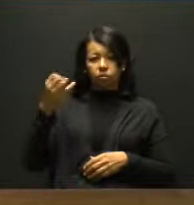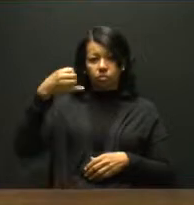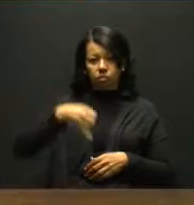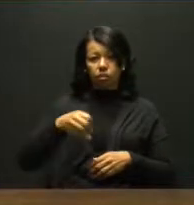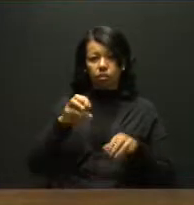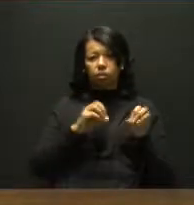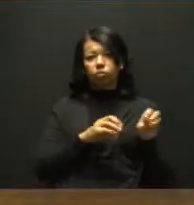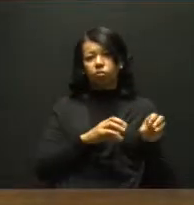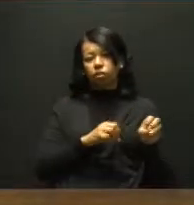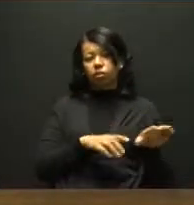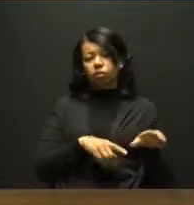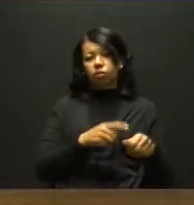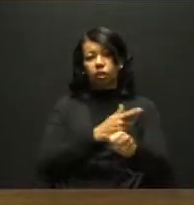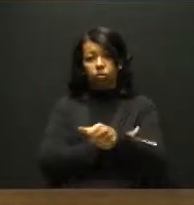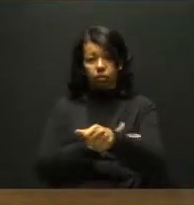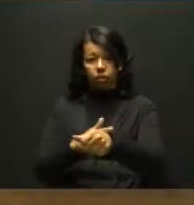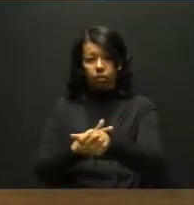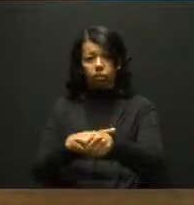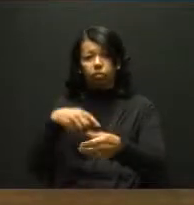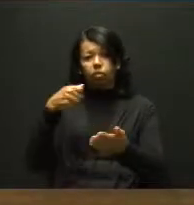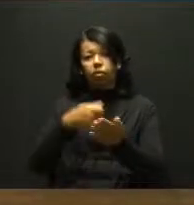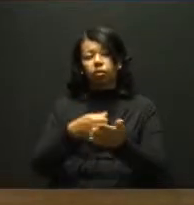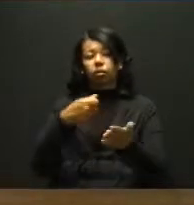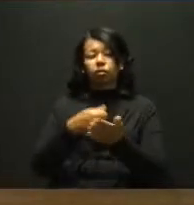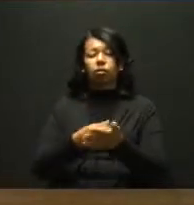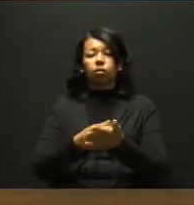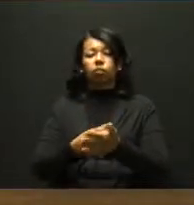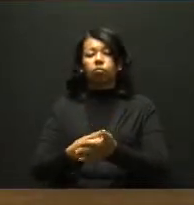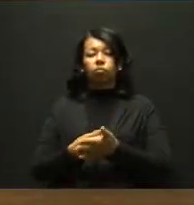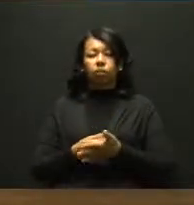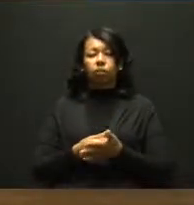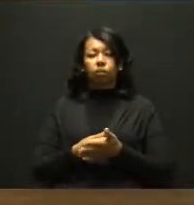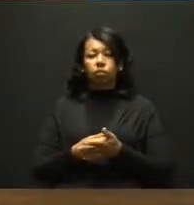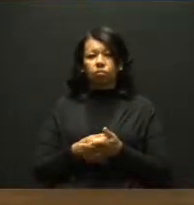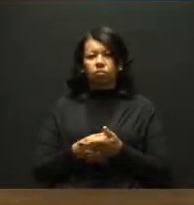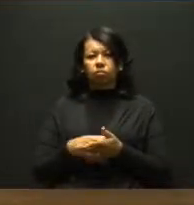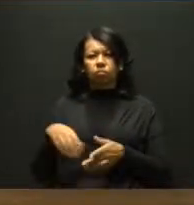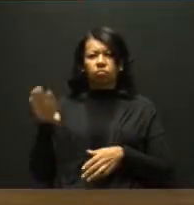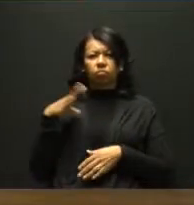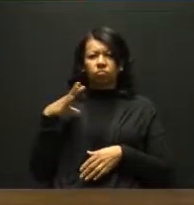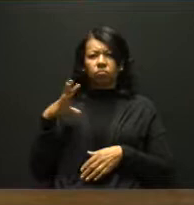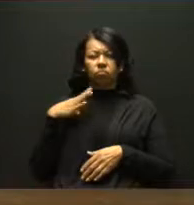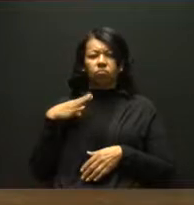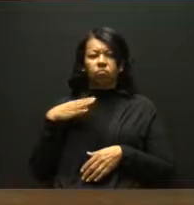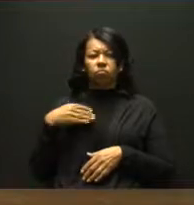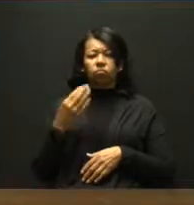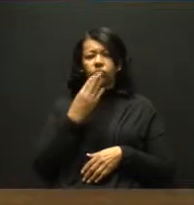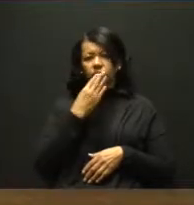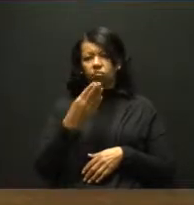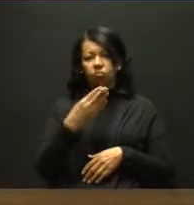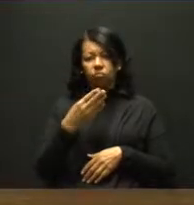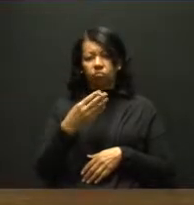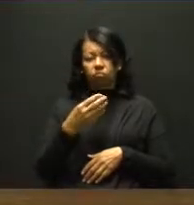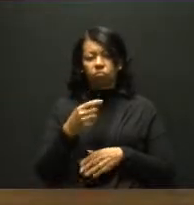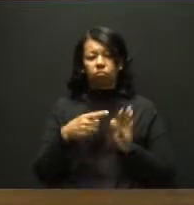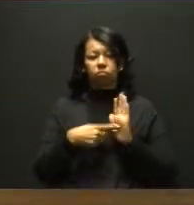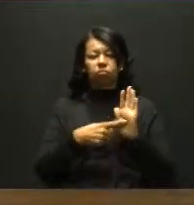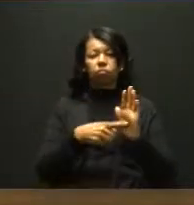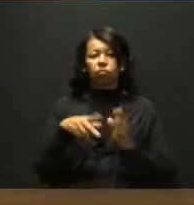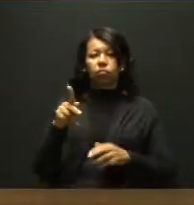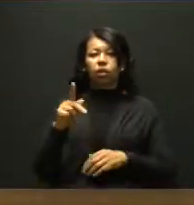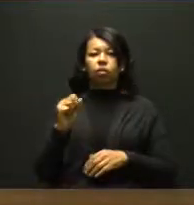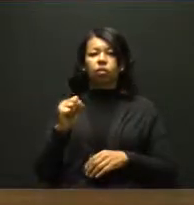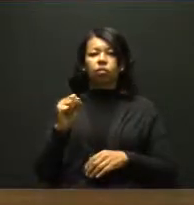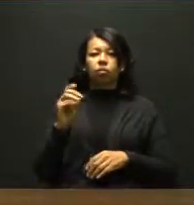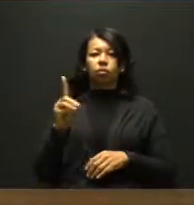que é de verdade tal do estado doe fipe da federação é pra isso que eu te peço representante do psdb